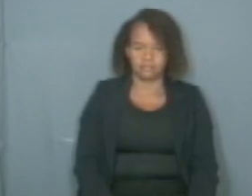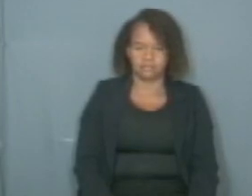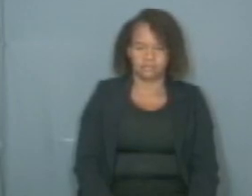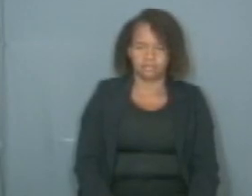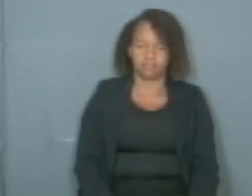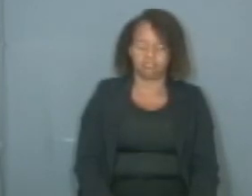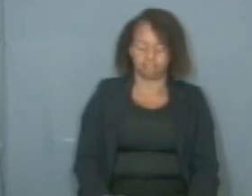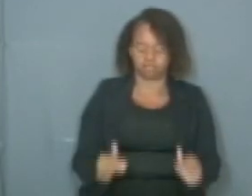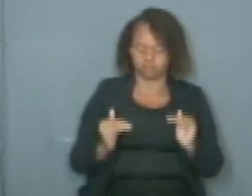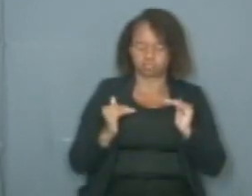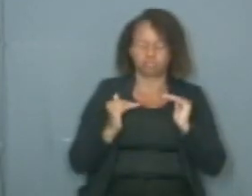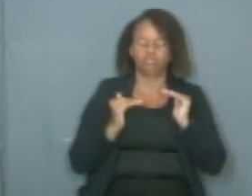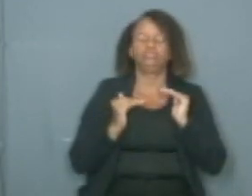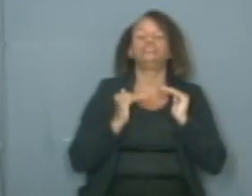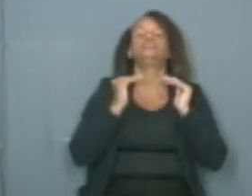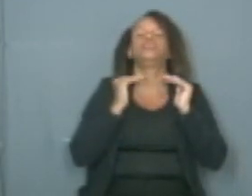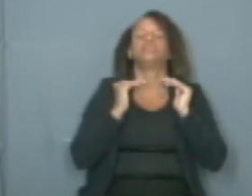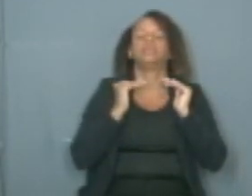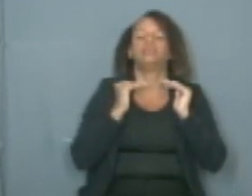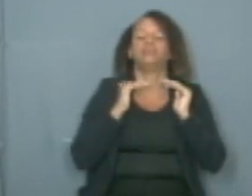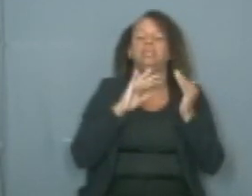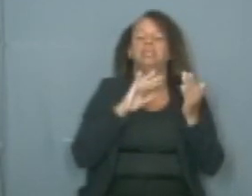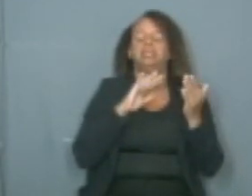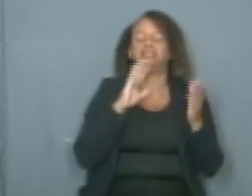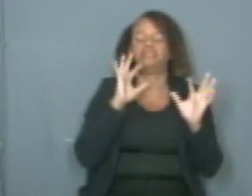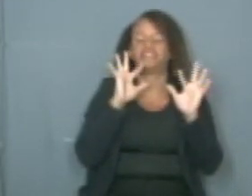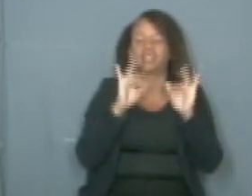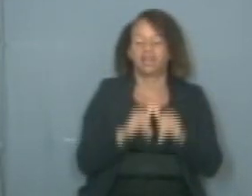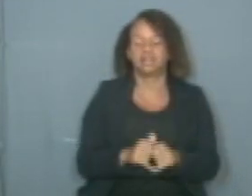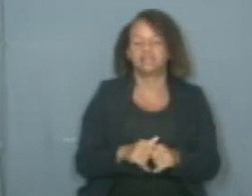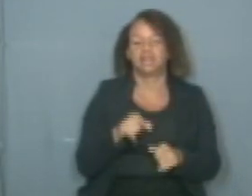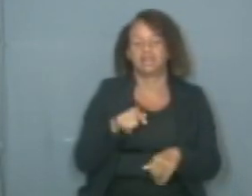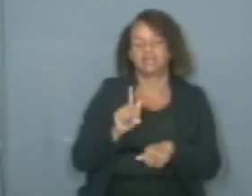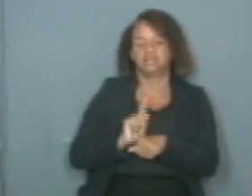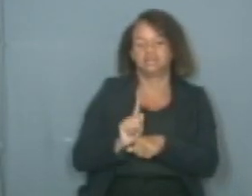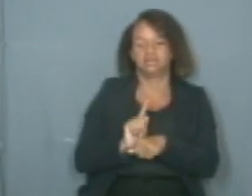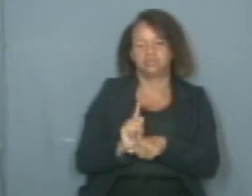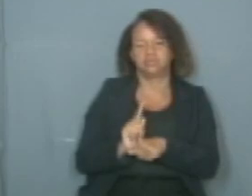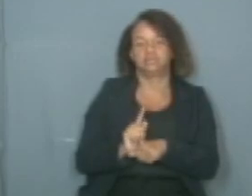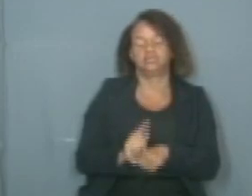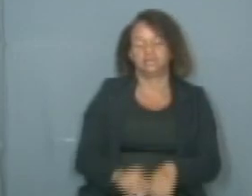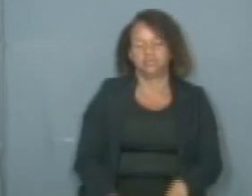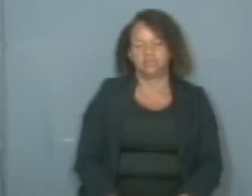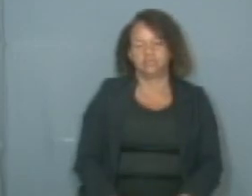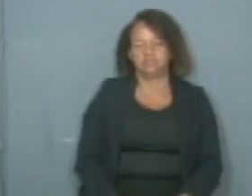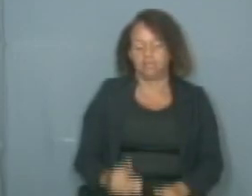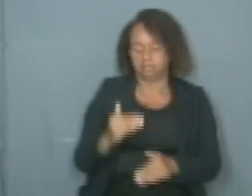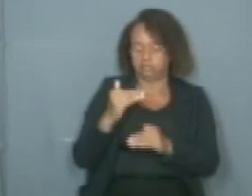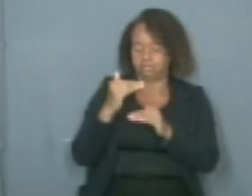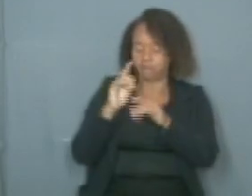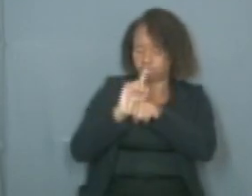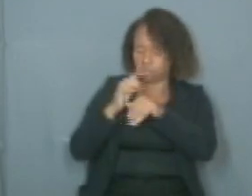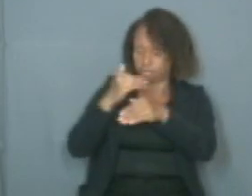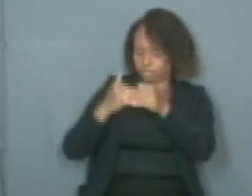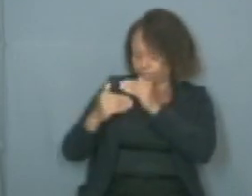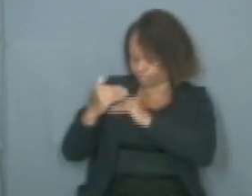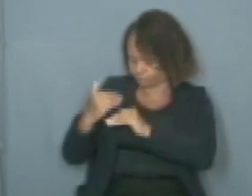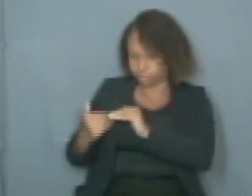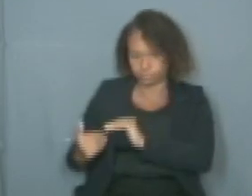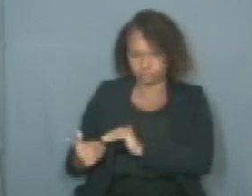Então essa soberba vai derrubar esta gestão. Esta gestão vai se auto-implodir. Isso é um